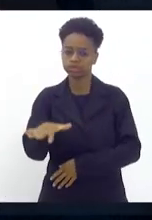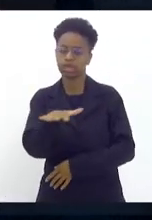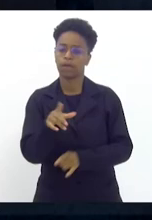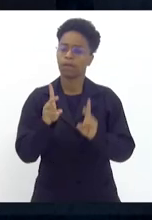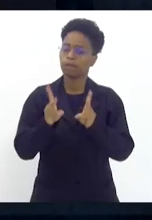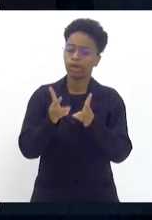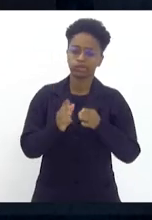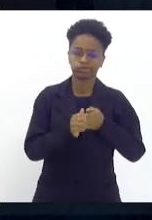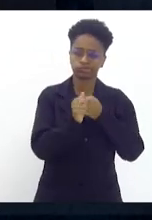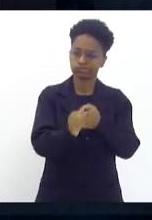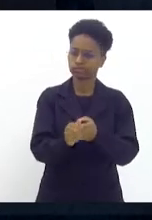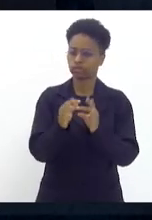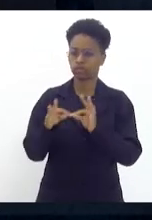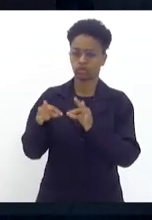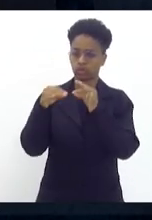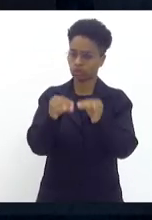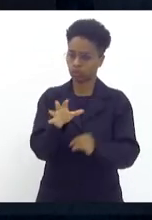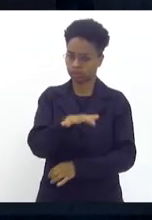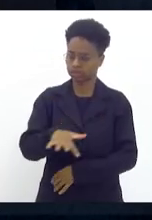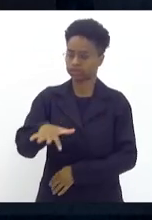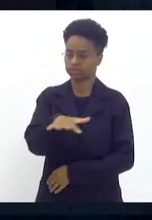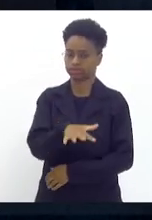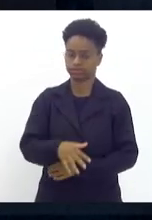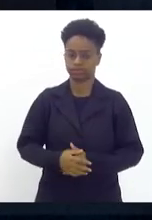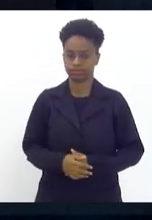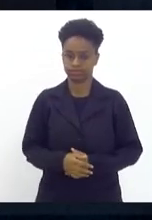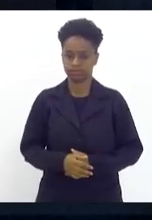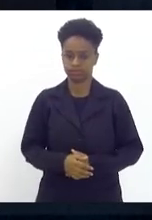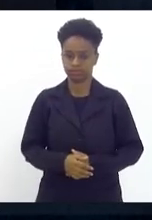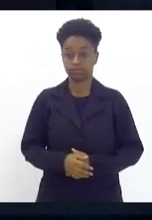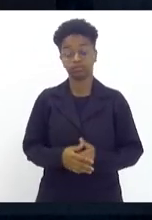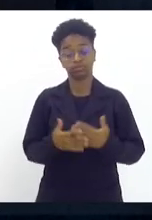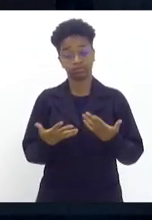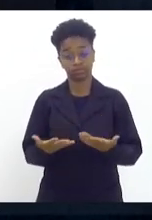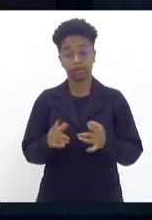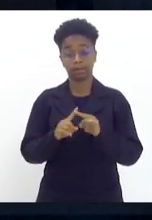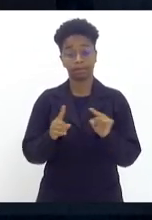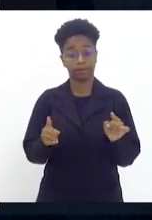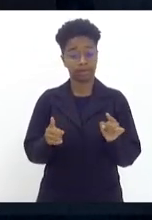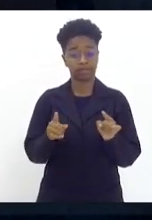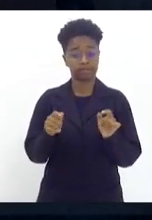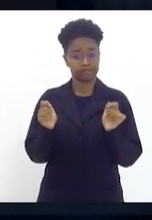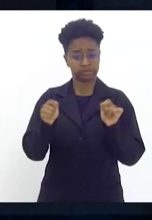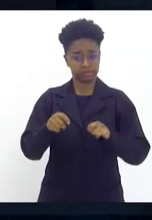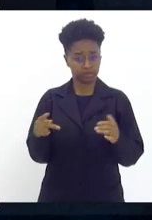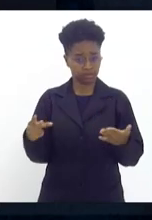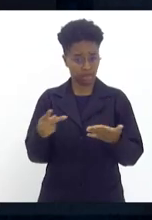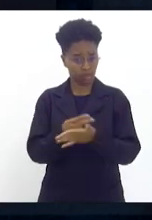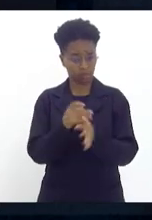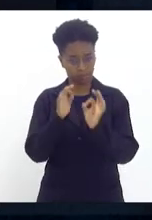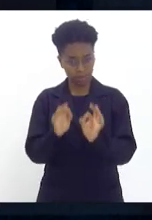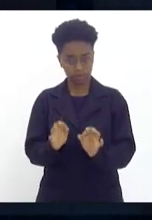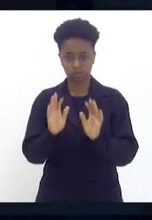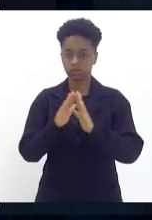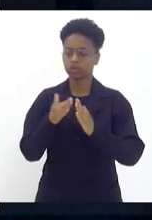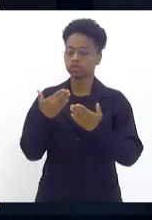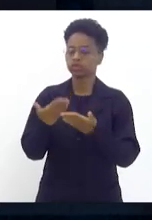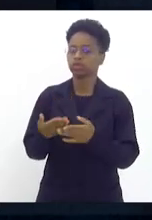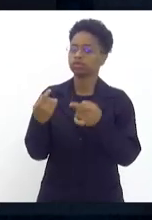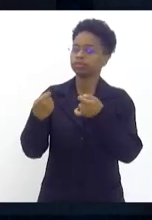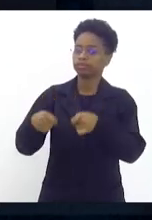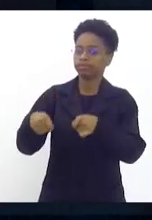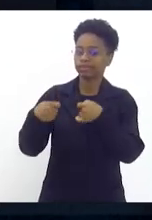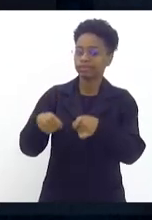sentido todas essas dimensões. Tá? Mas, para isso, para que isso aconteça, né, a escola